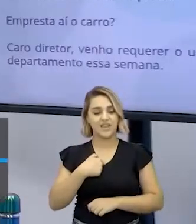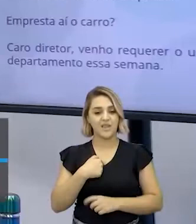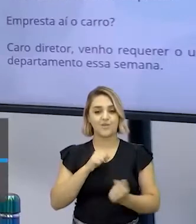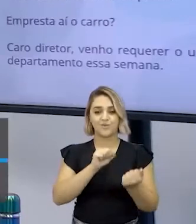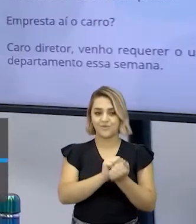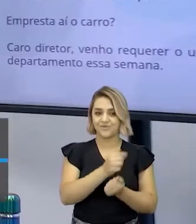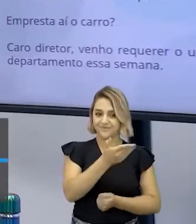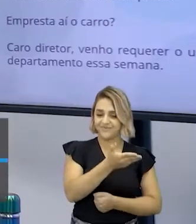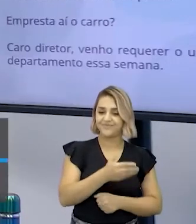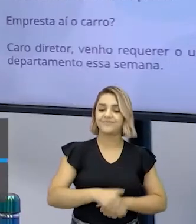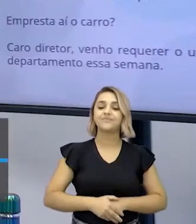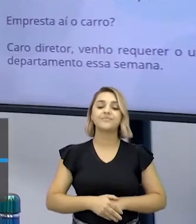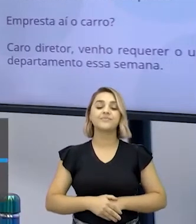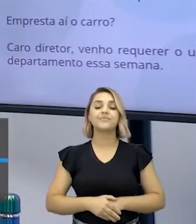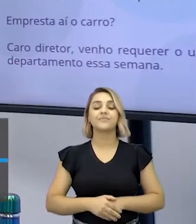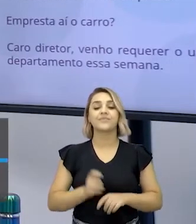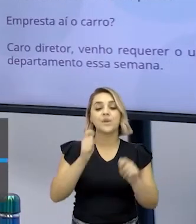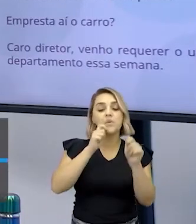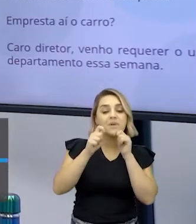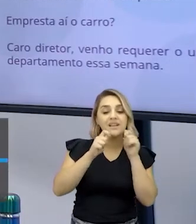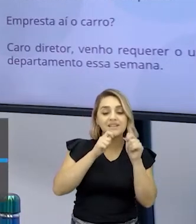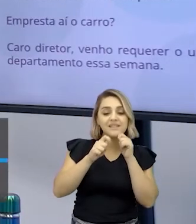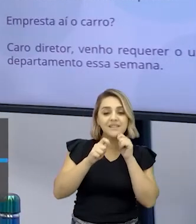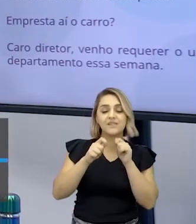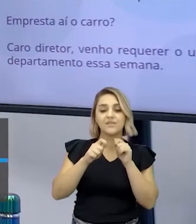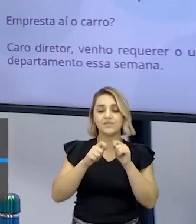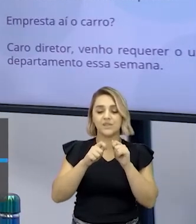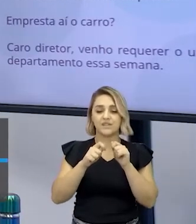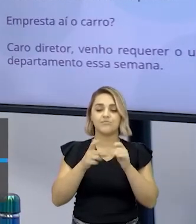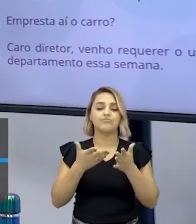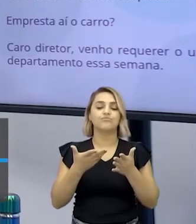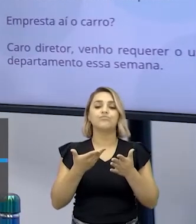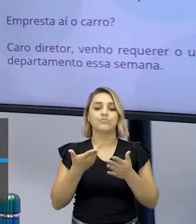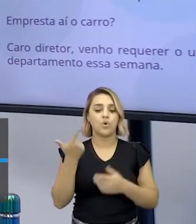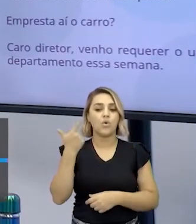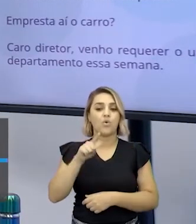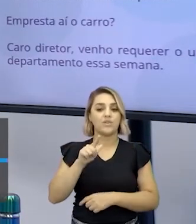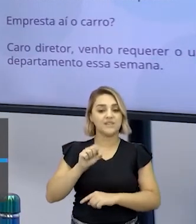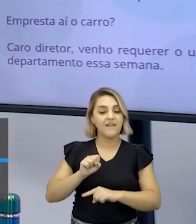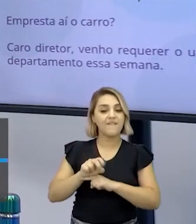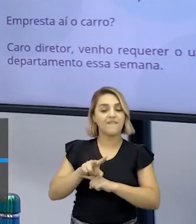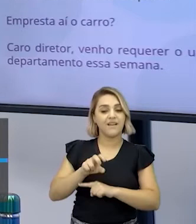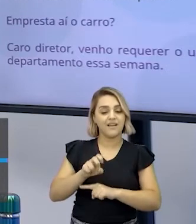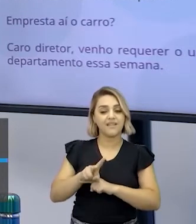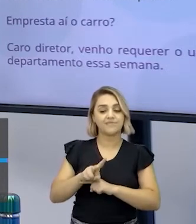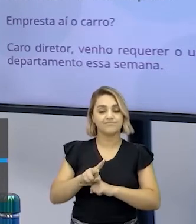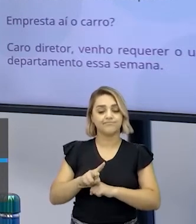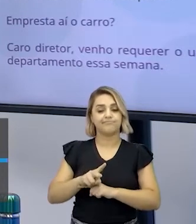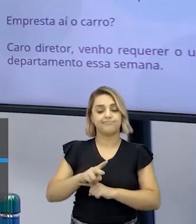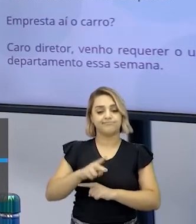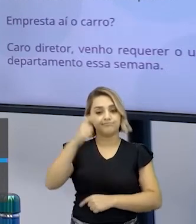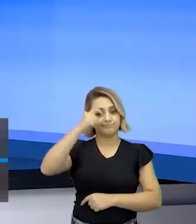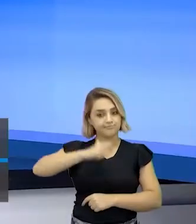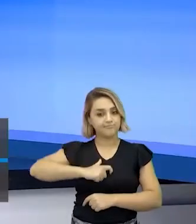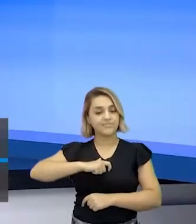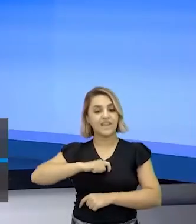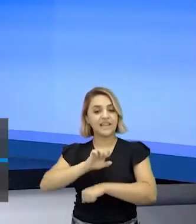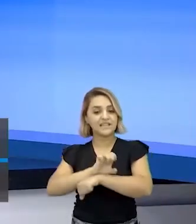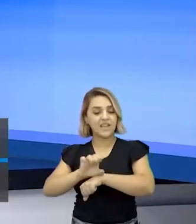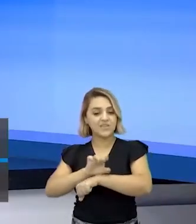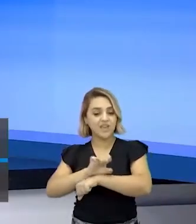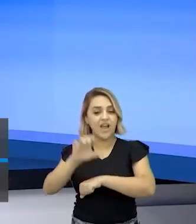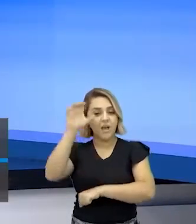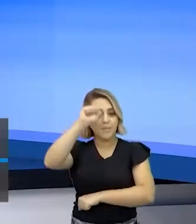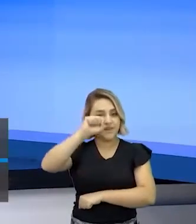Então, numa entrevista para preenchimento da vaga como aprendiz. Então, há um gestor